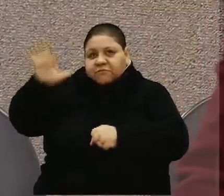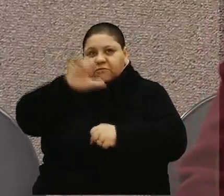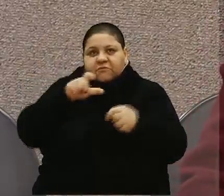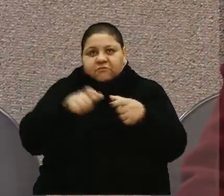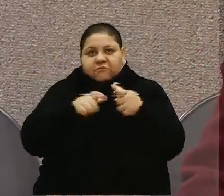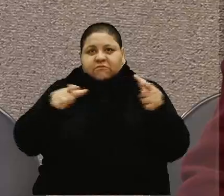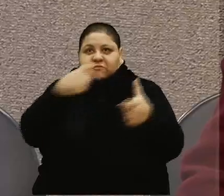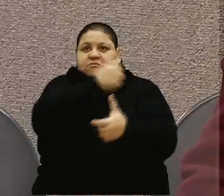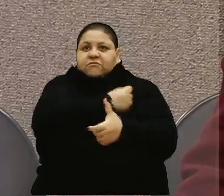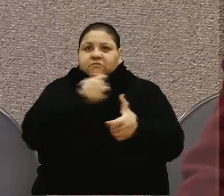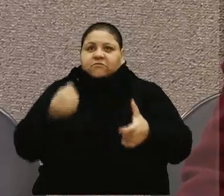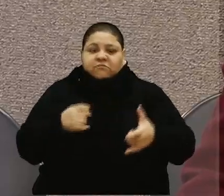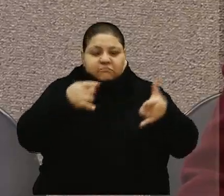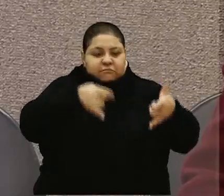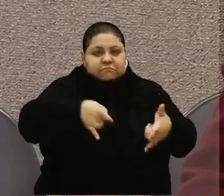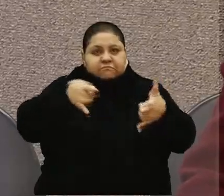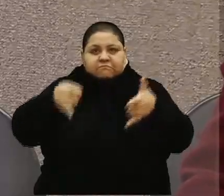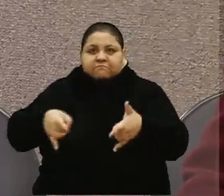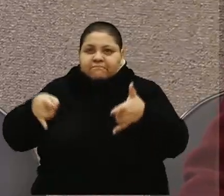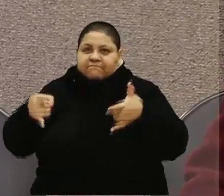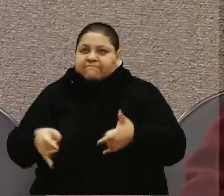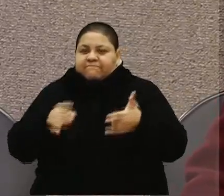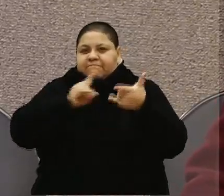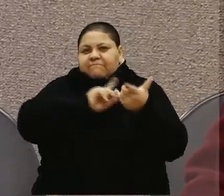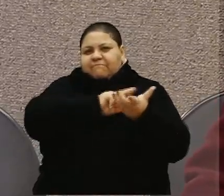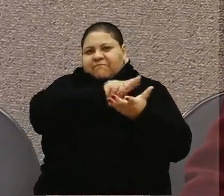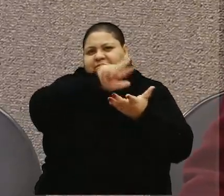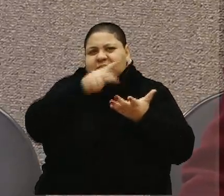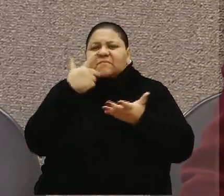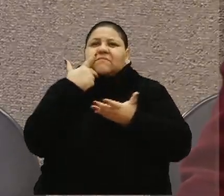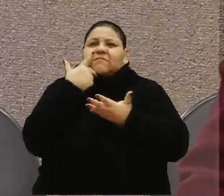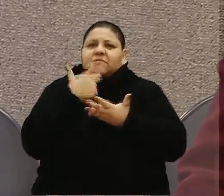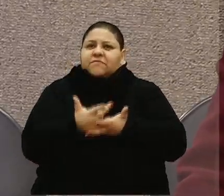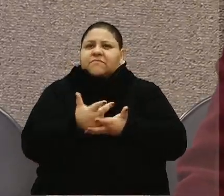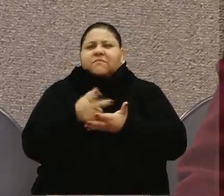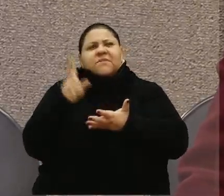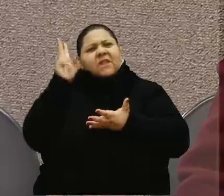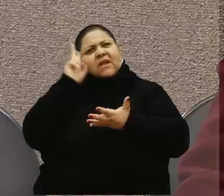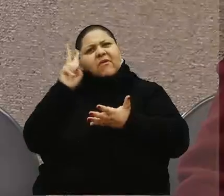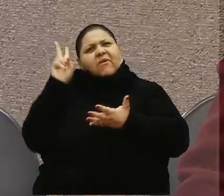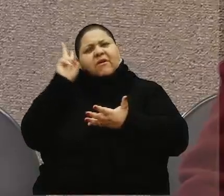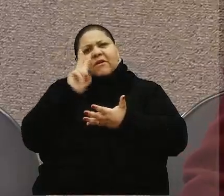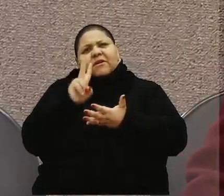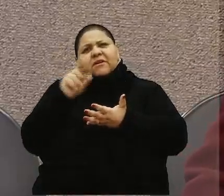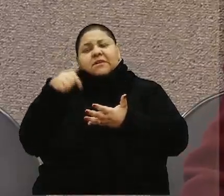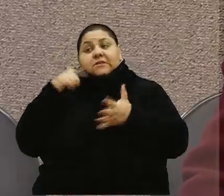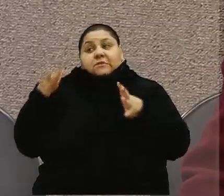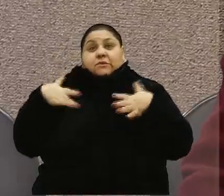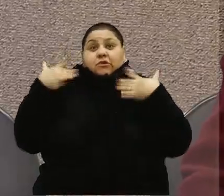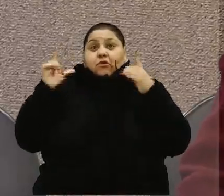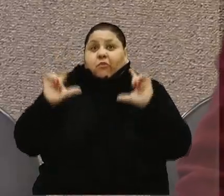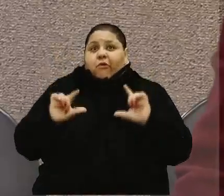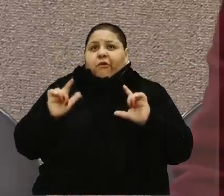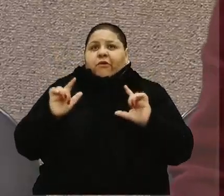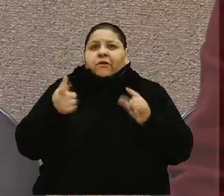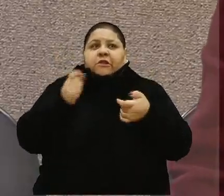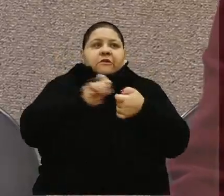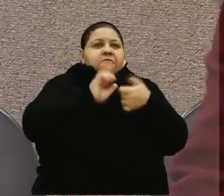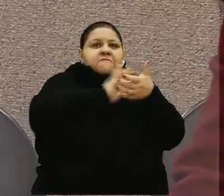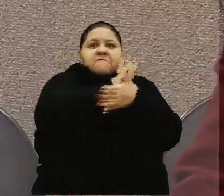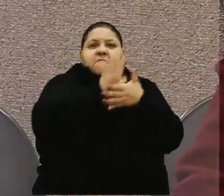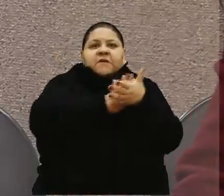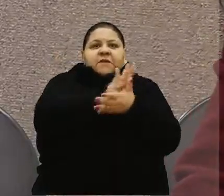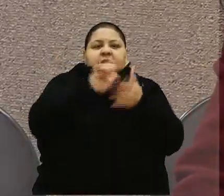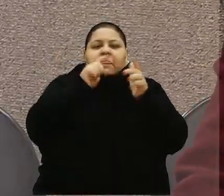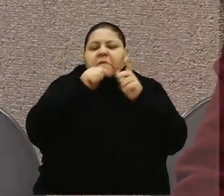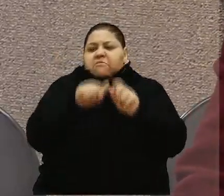de leitos, uma série de questões, é falar sobre, eu me lembro, e aí isso me choca um pouco, a gente dizer, não fez nada nas